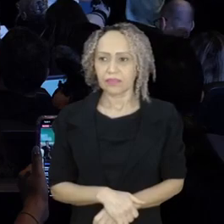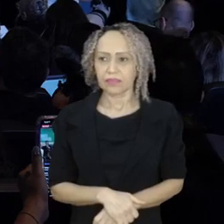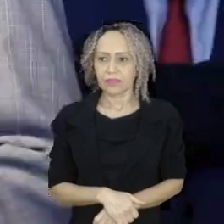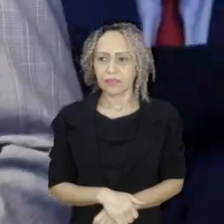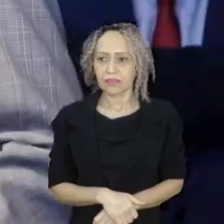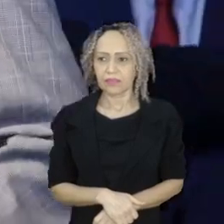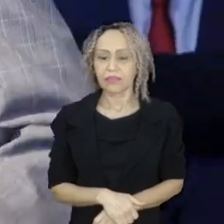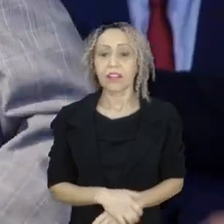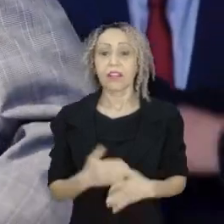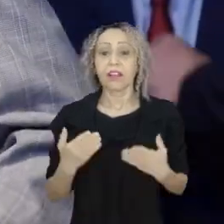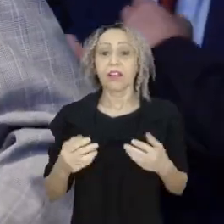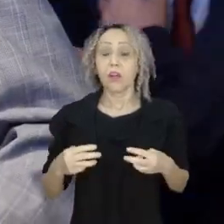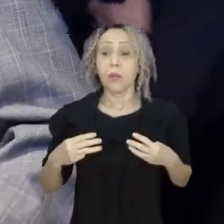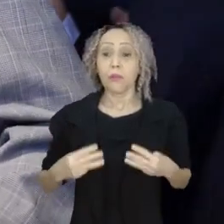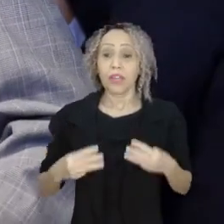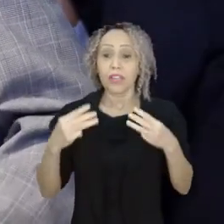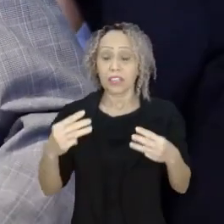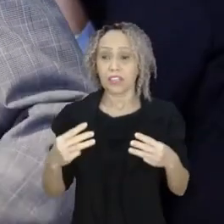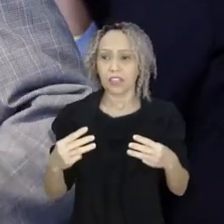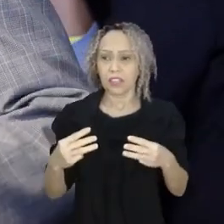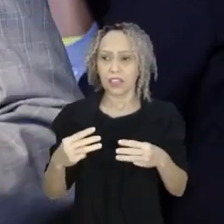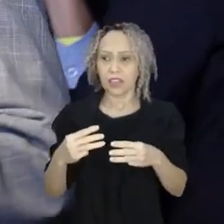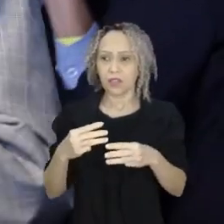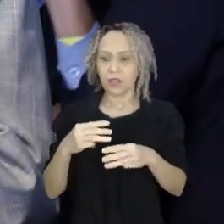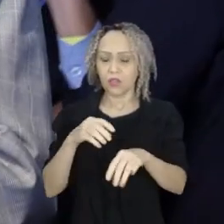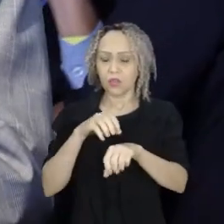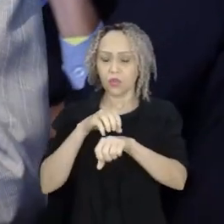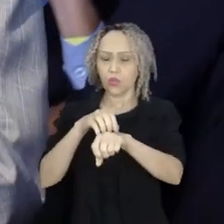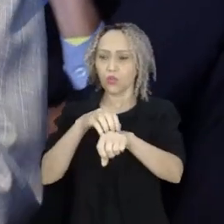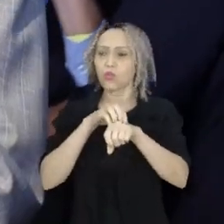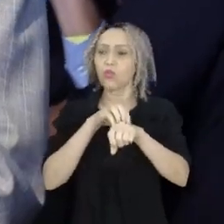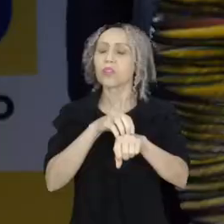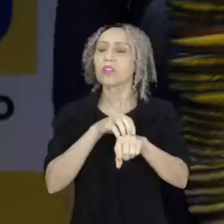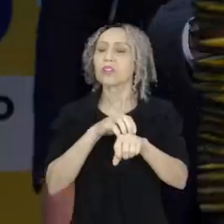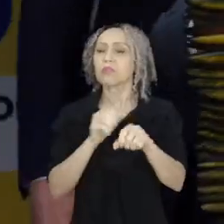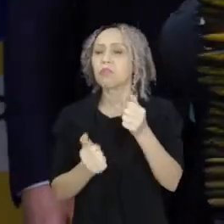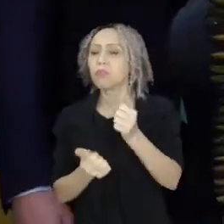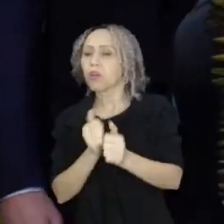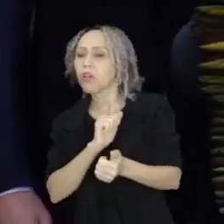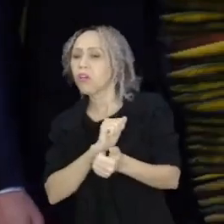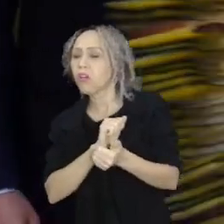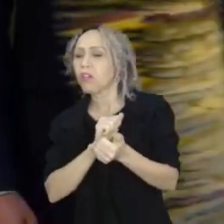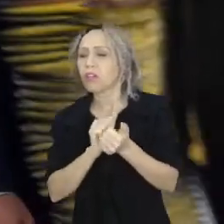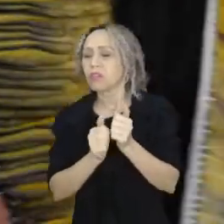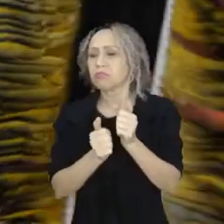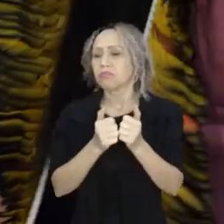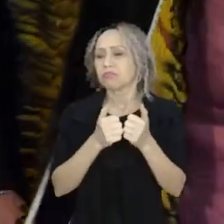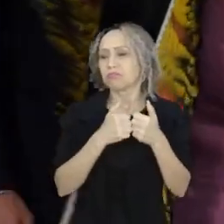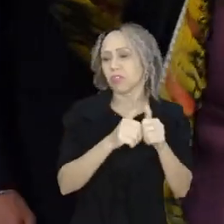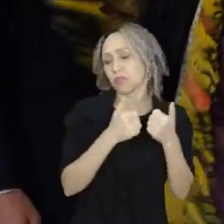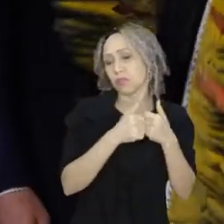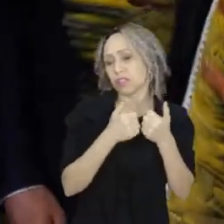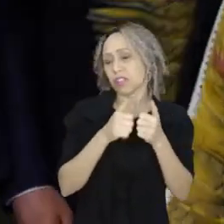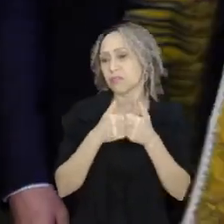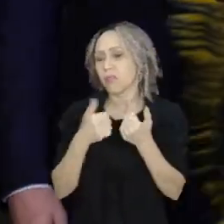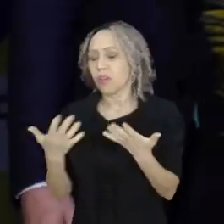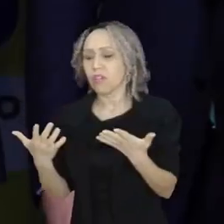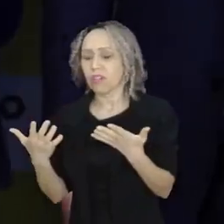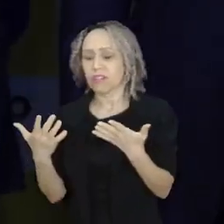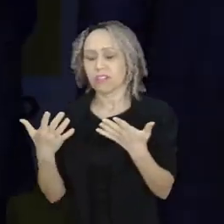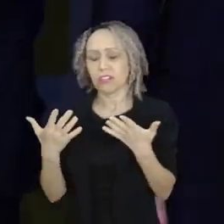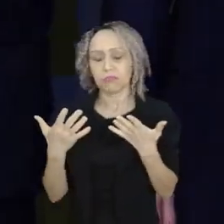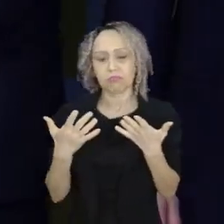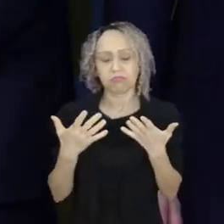Ministério do Transporte, um companheiro que foi um extraordinário governador do estado de Alagoas,